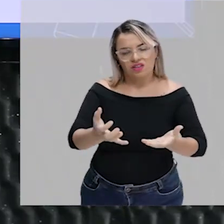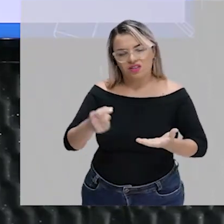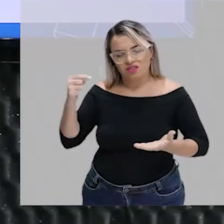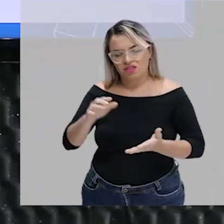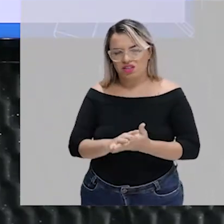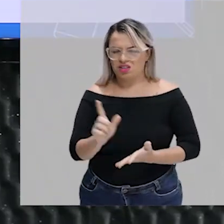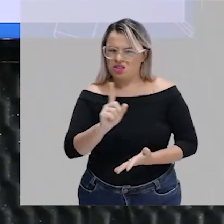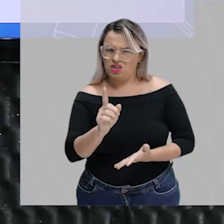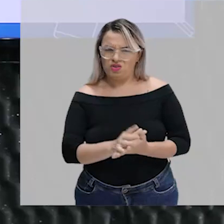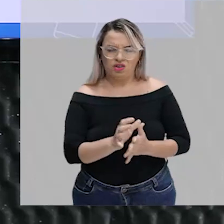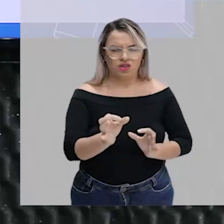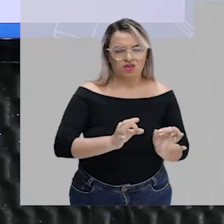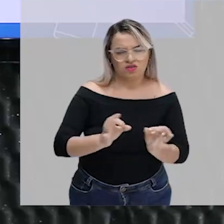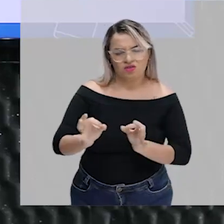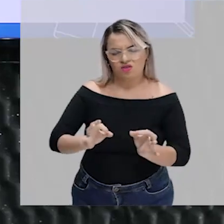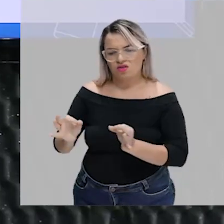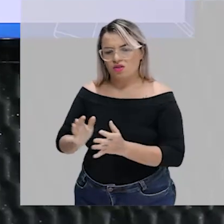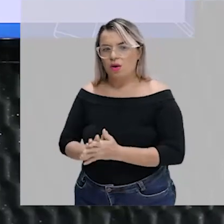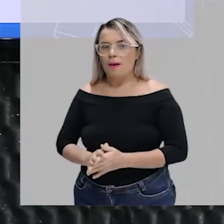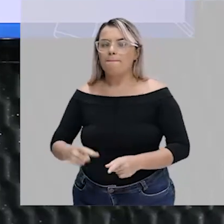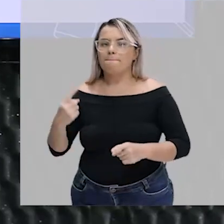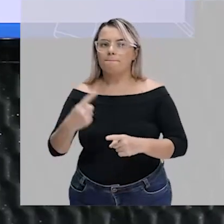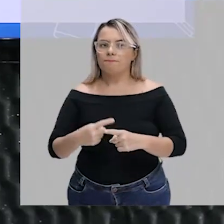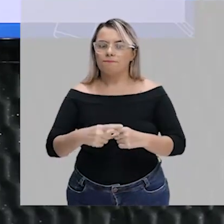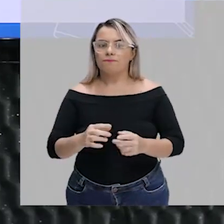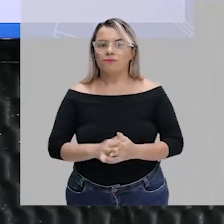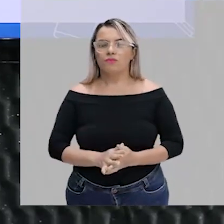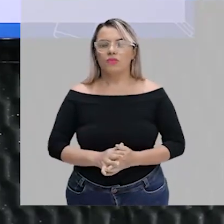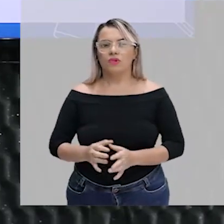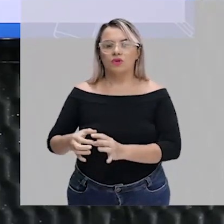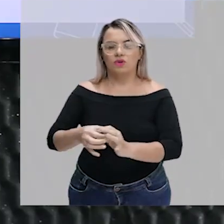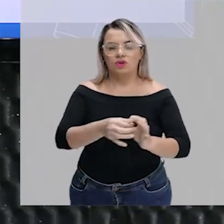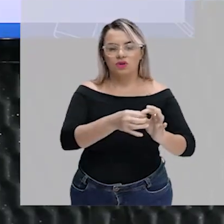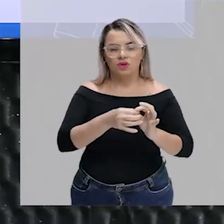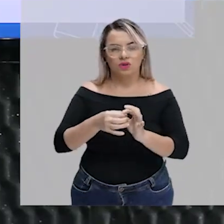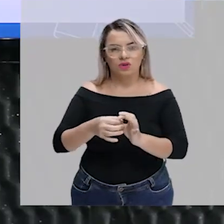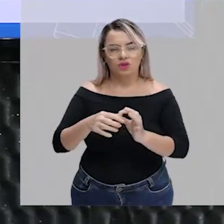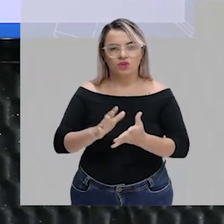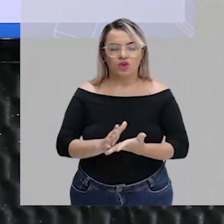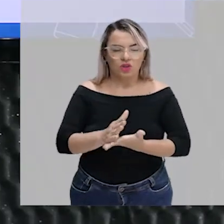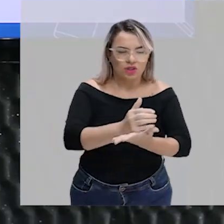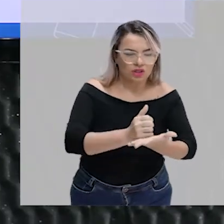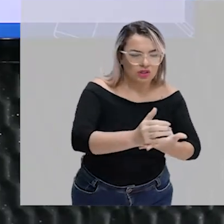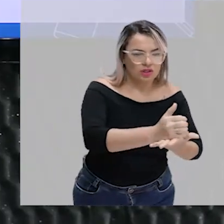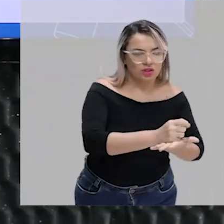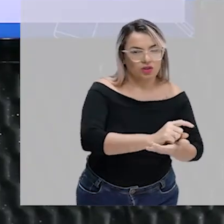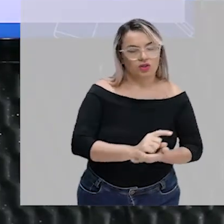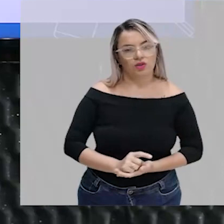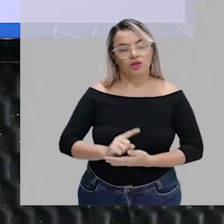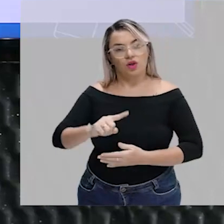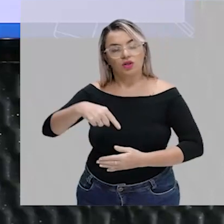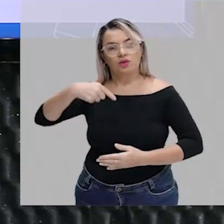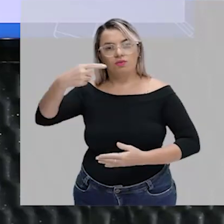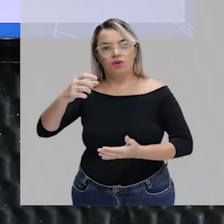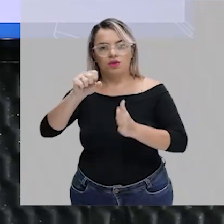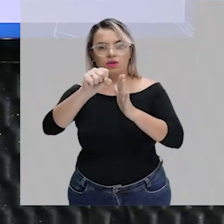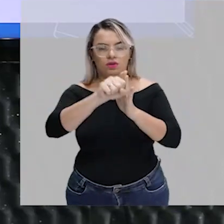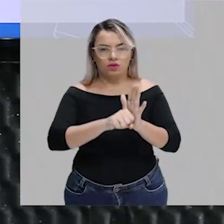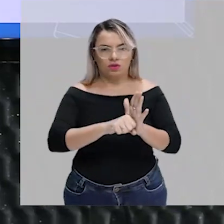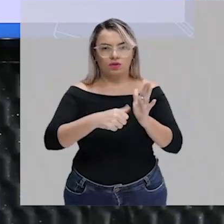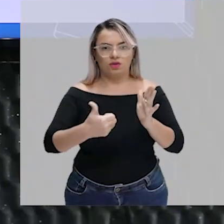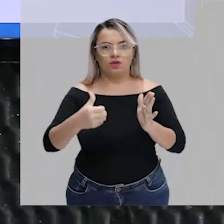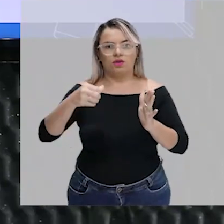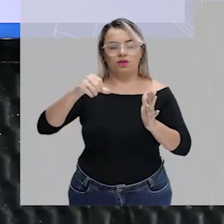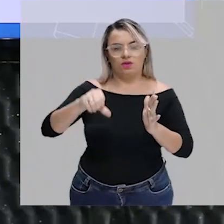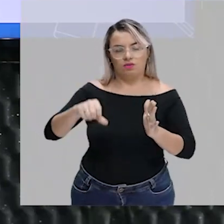porque existia o atrelamento com a coroa portuguesa. Isso vai se dar somente a partir do século XIX, essa formação